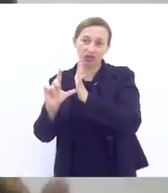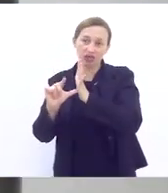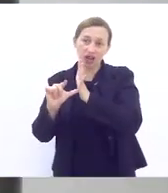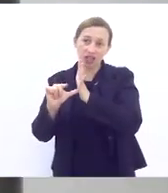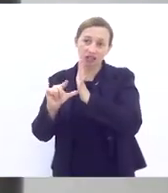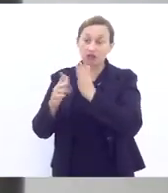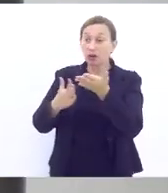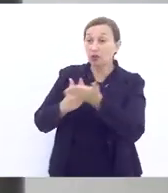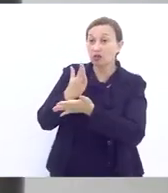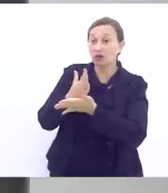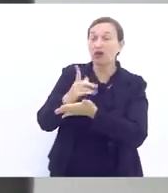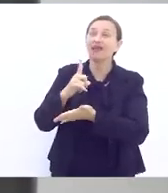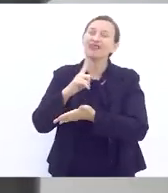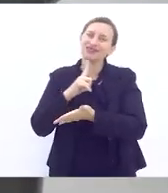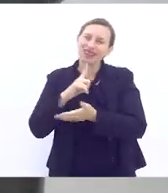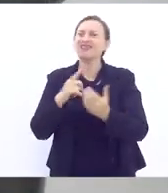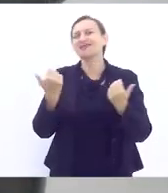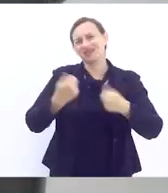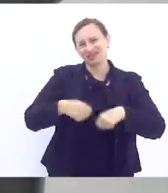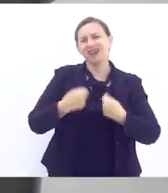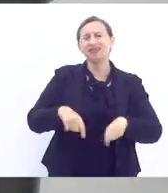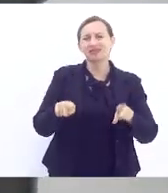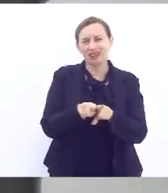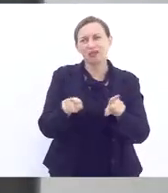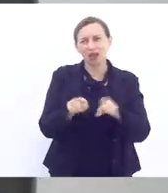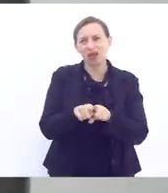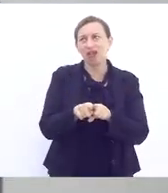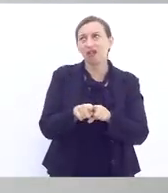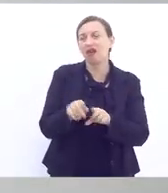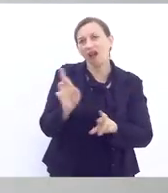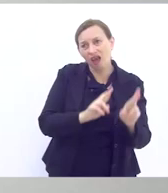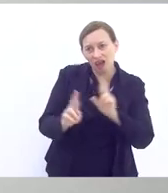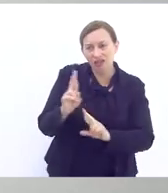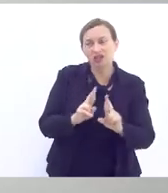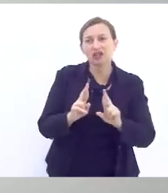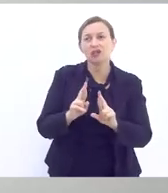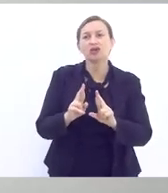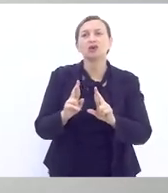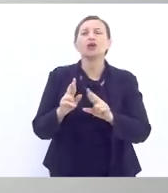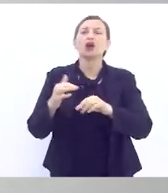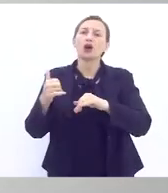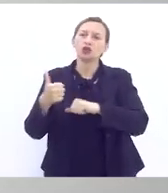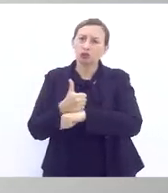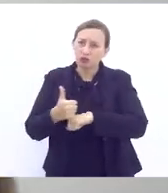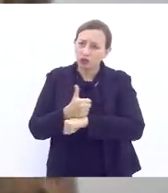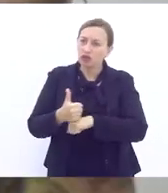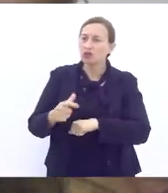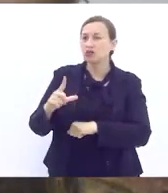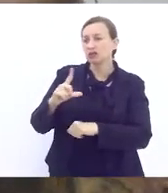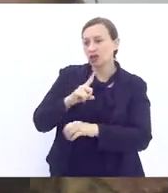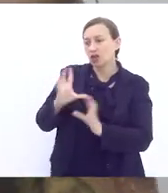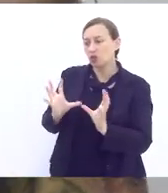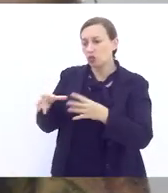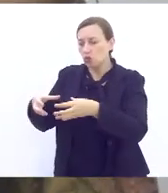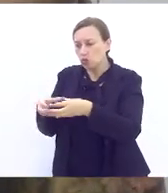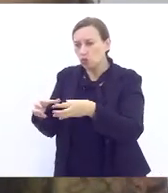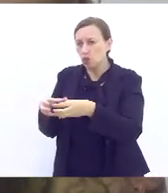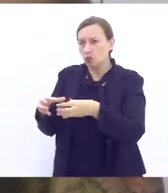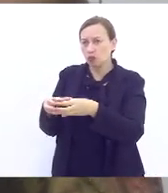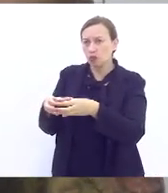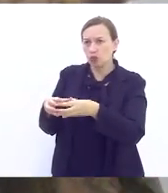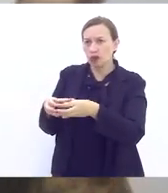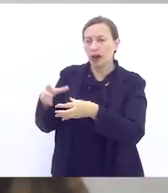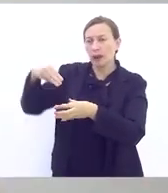em aprovações então assim tem essa carência também em relação a esses profissionais nos órgãos a gente tem órgãos aí como a